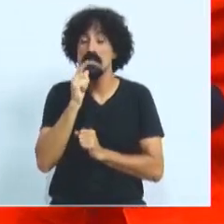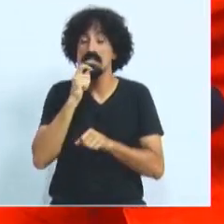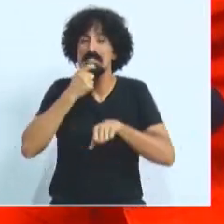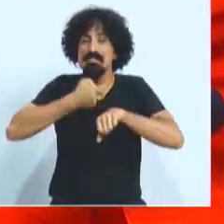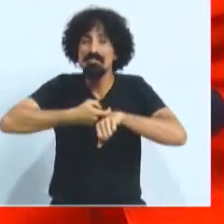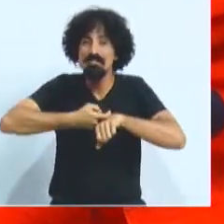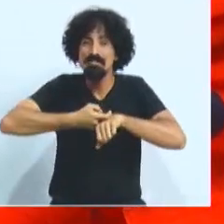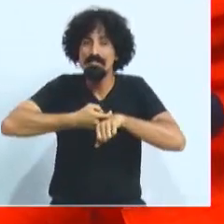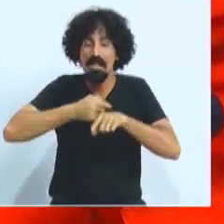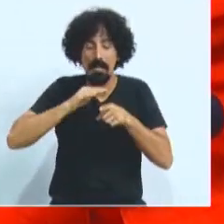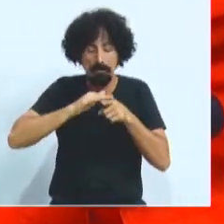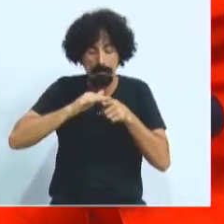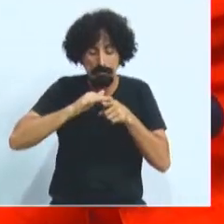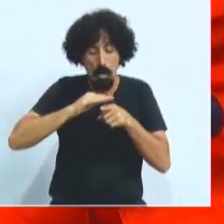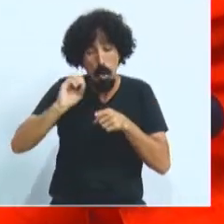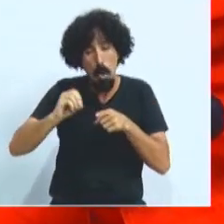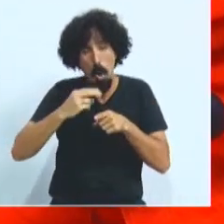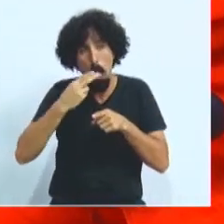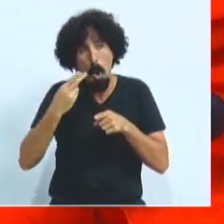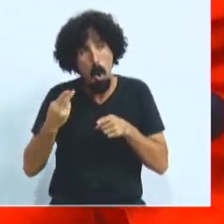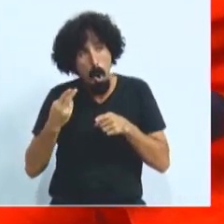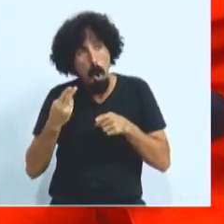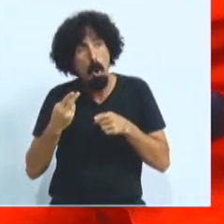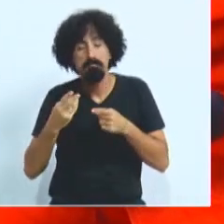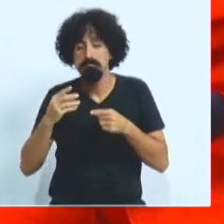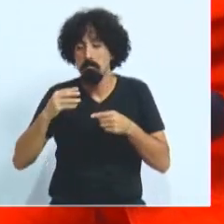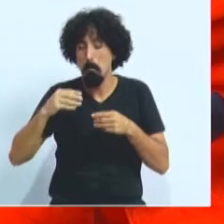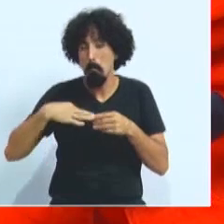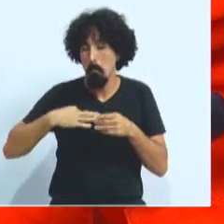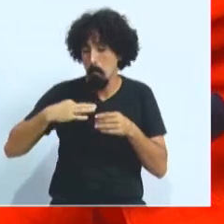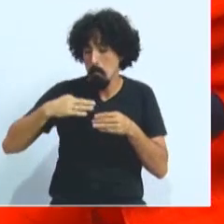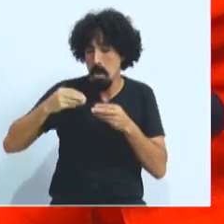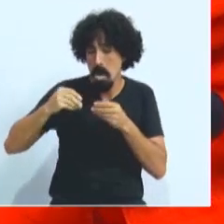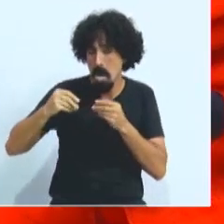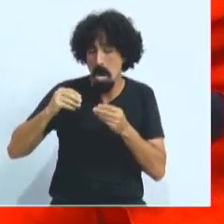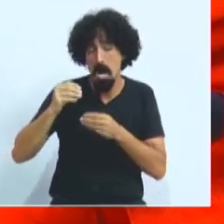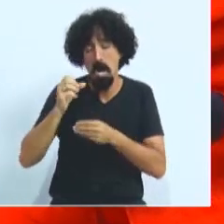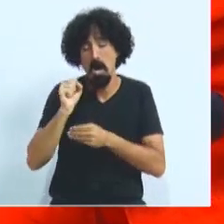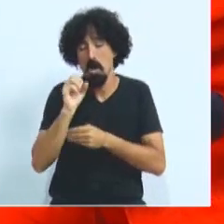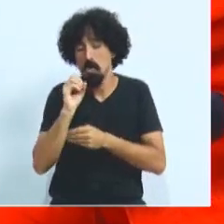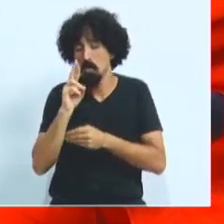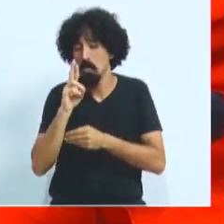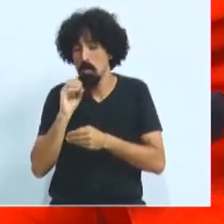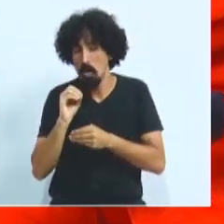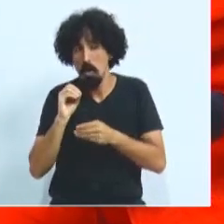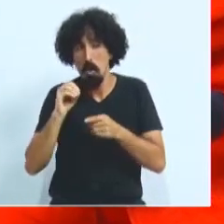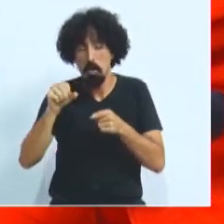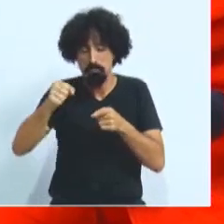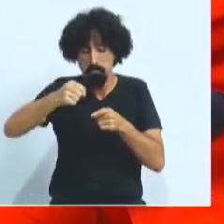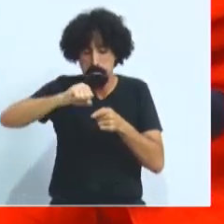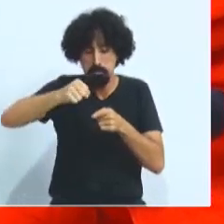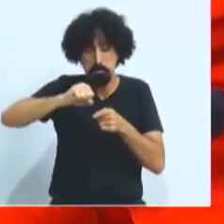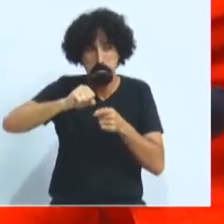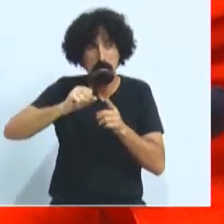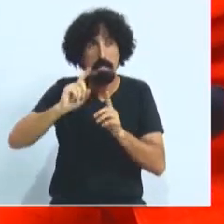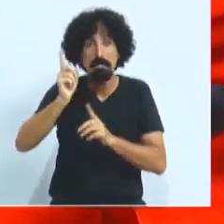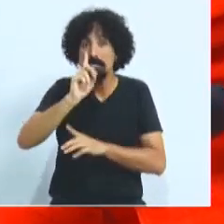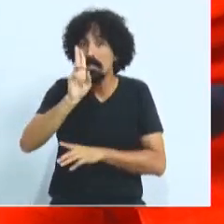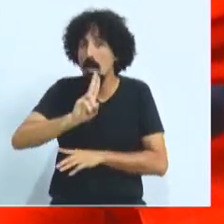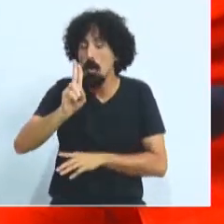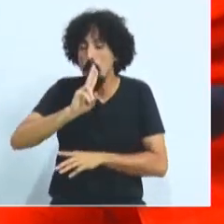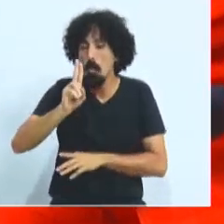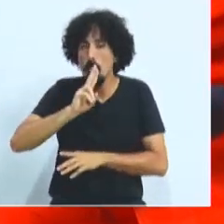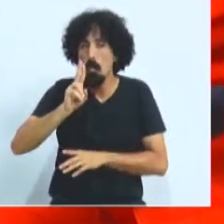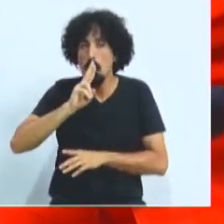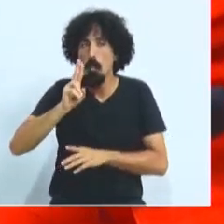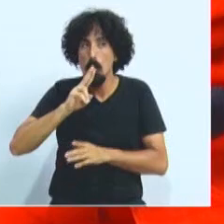uma flanela umedecida, uma gaze, com um soro fisiológico, né? E não passa pasta de dente nem